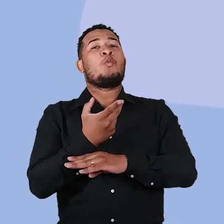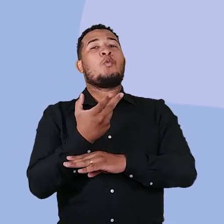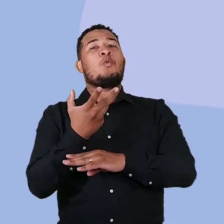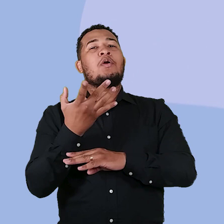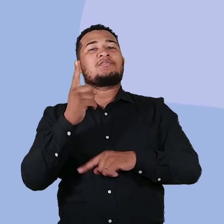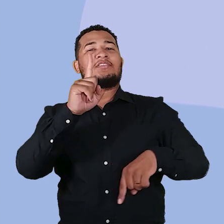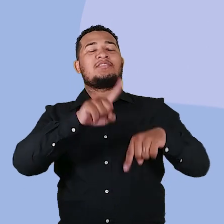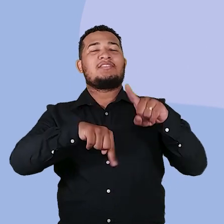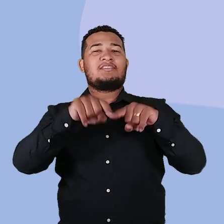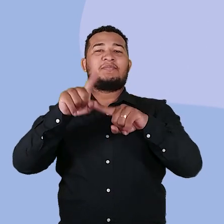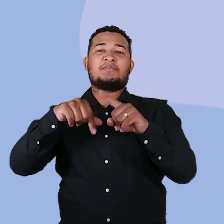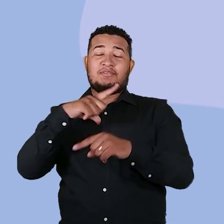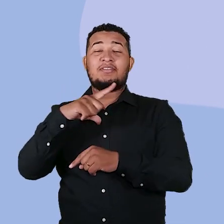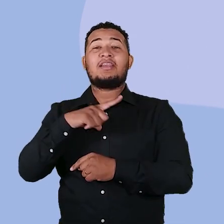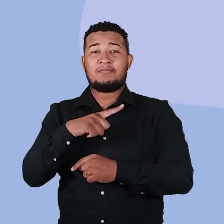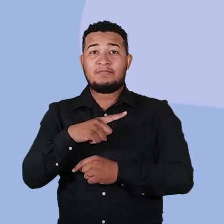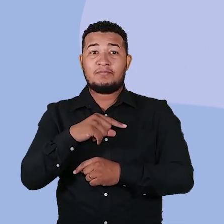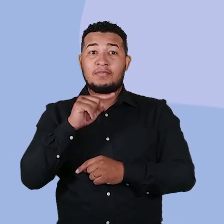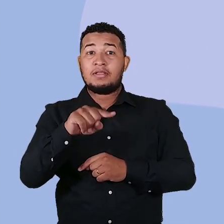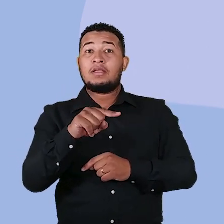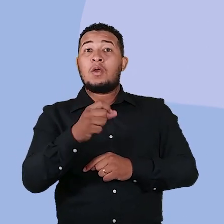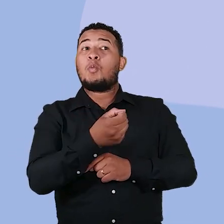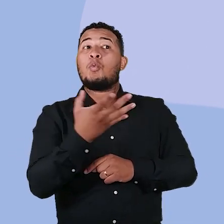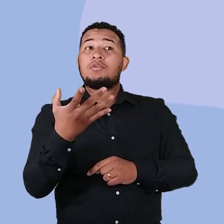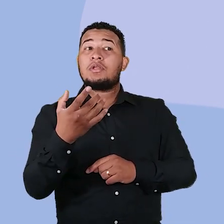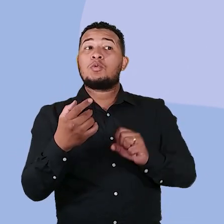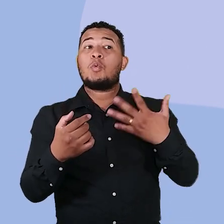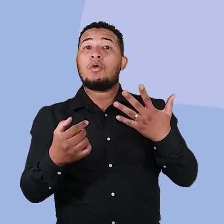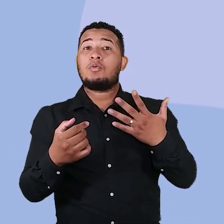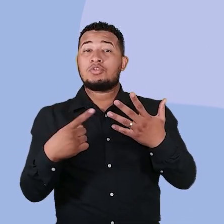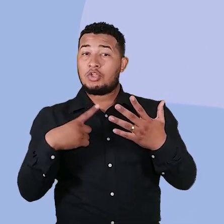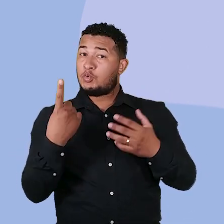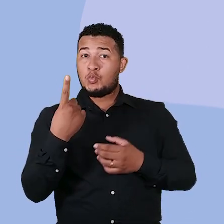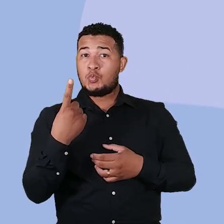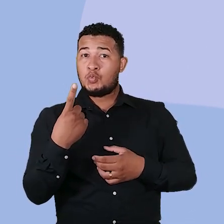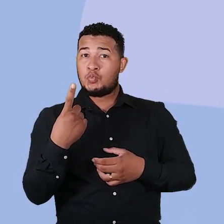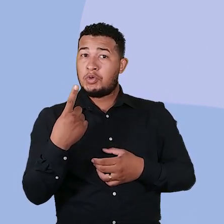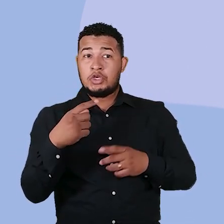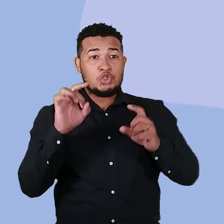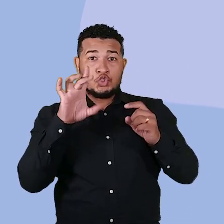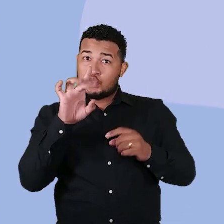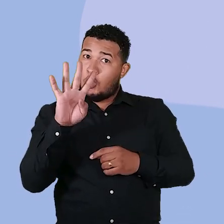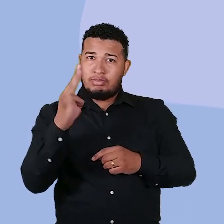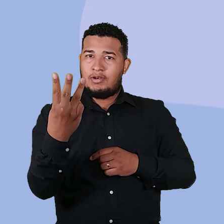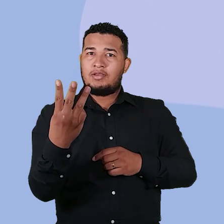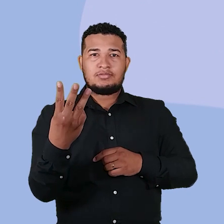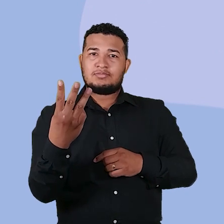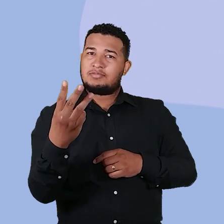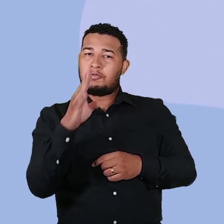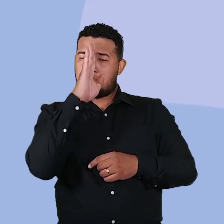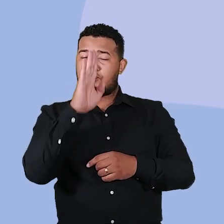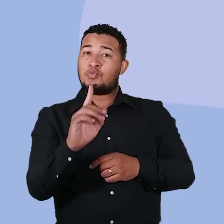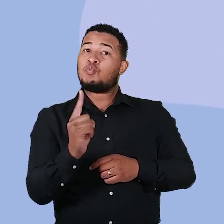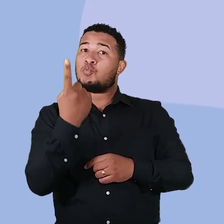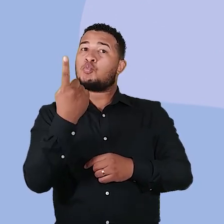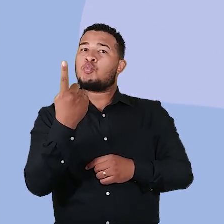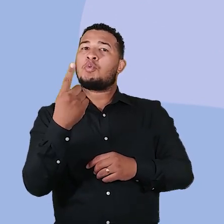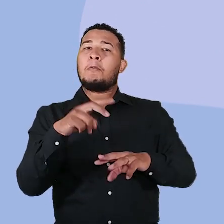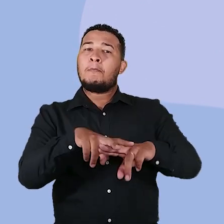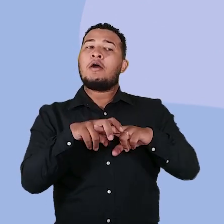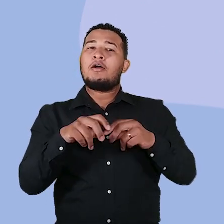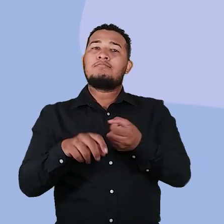coloca a quantidade de elementos que tá aí no evento nesse caso só tem um então você diz que a